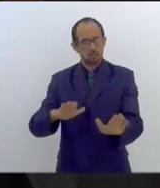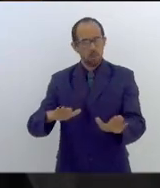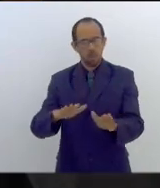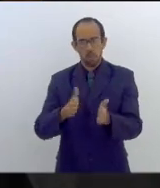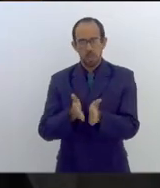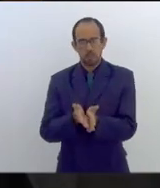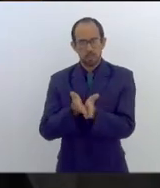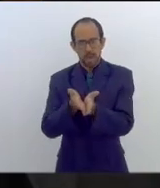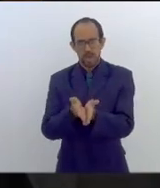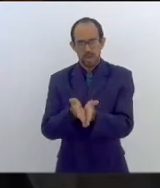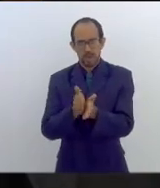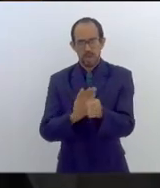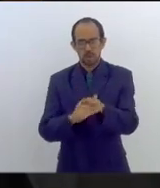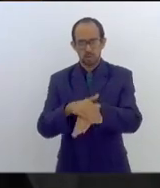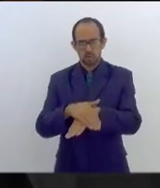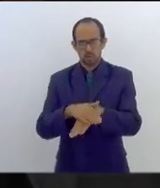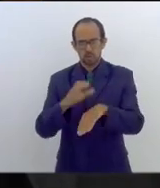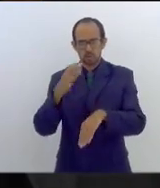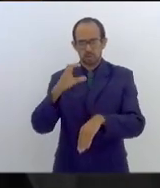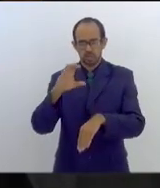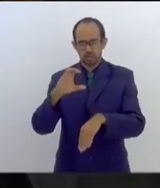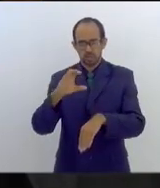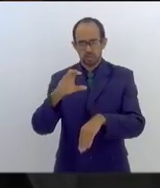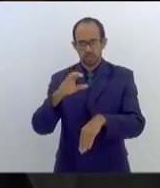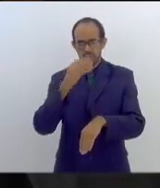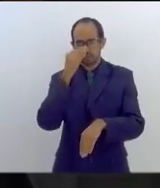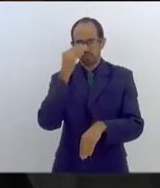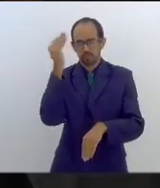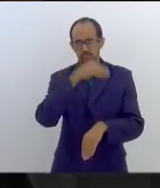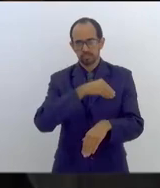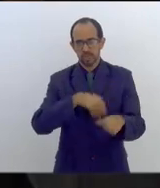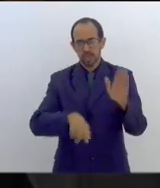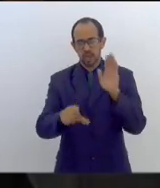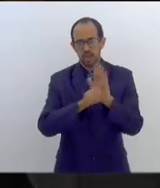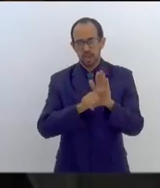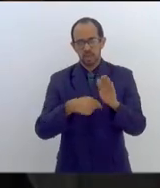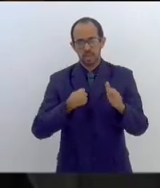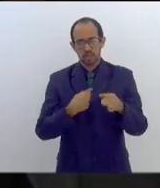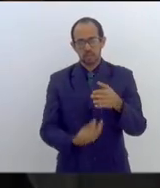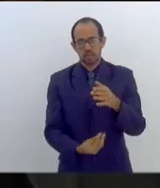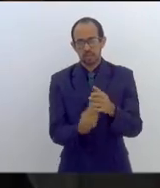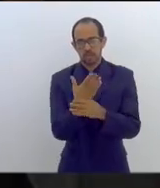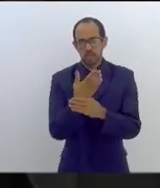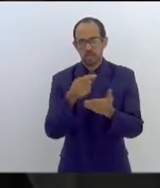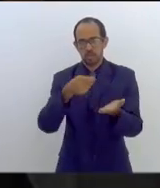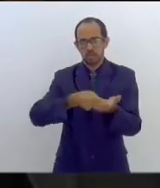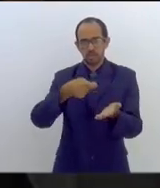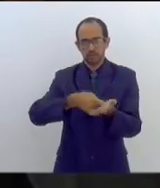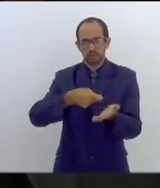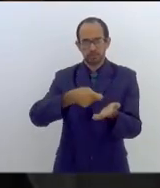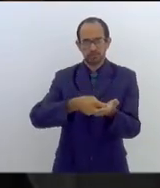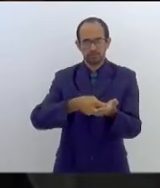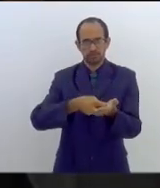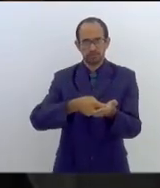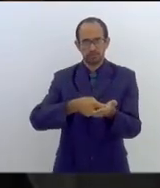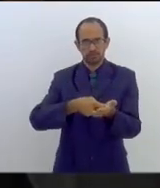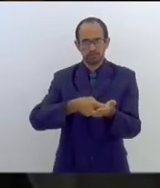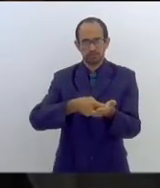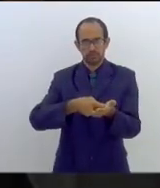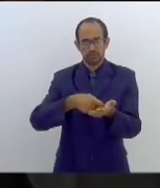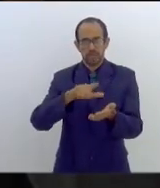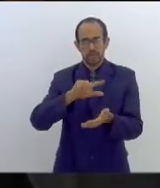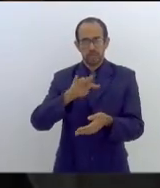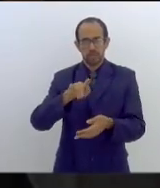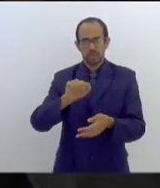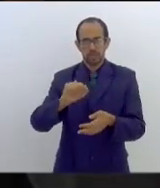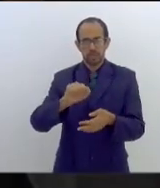vem descumprindo a lei de minha autoria, que coloca a obrigatoriedade da linha social fazendo a ligação Charitas